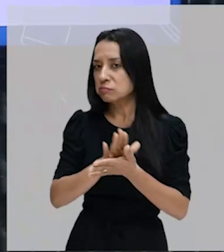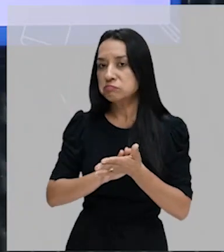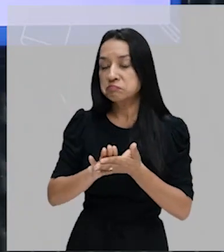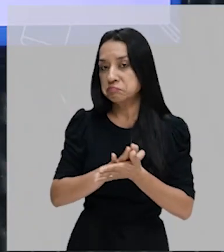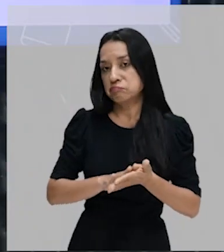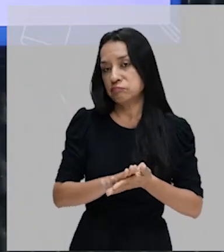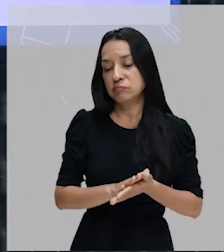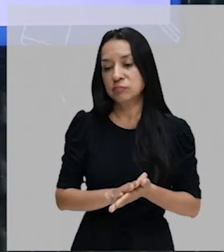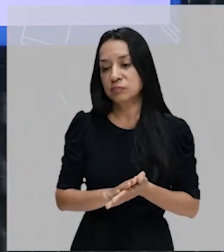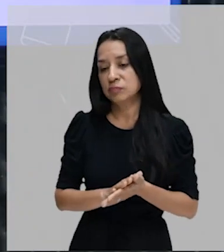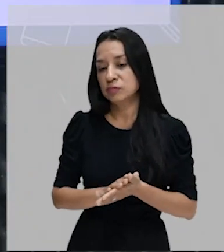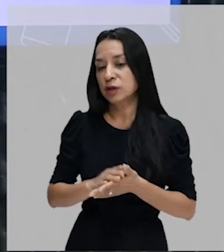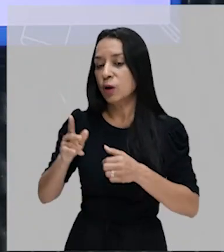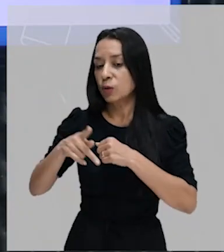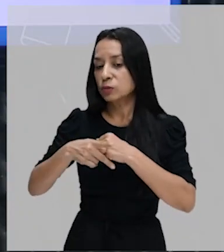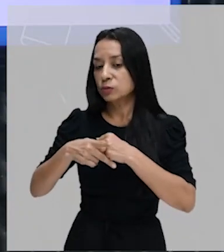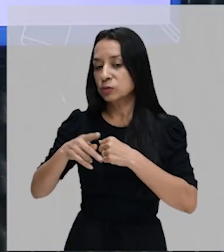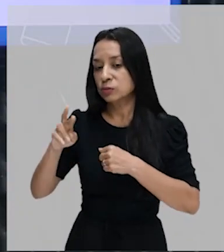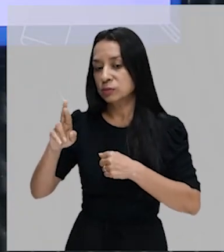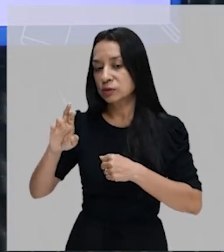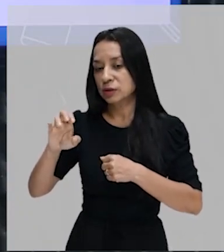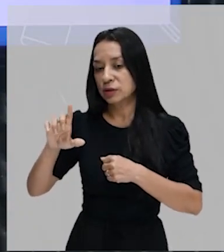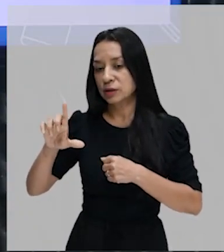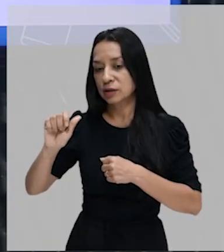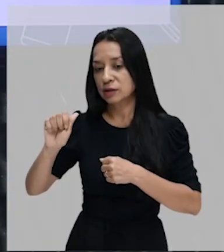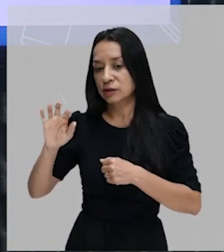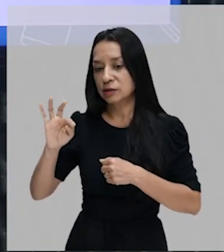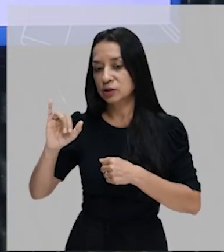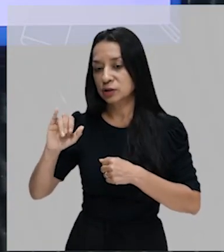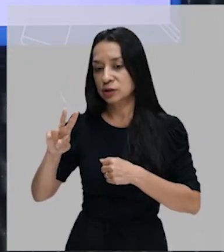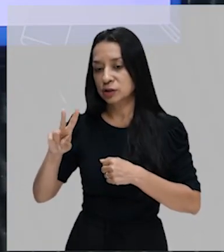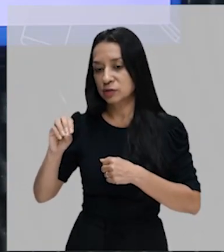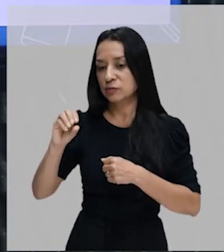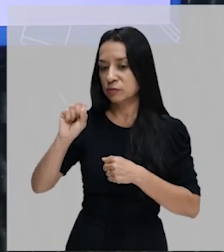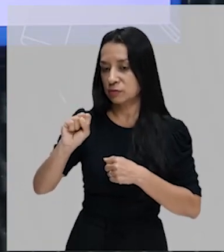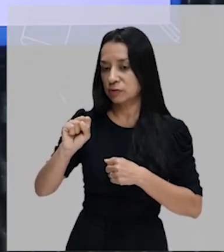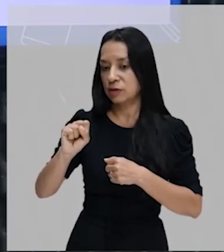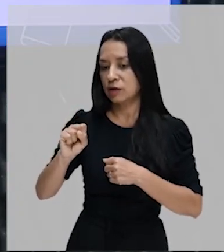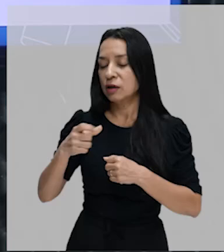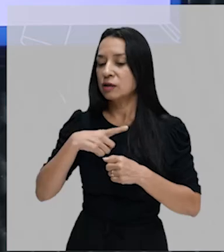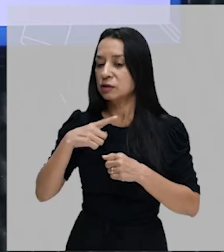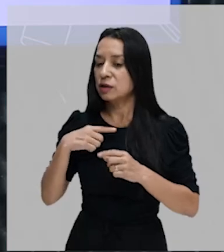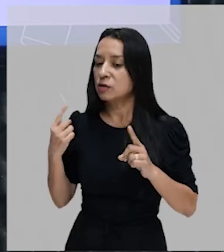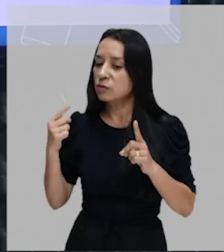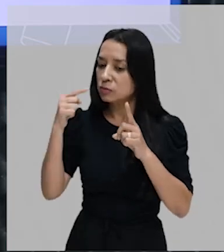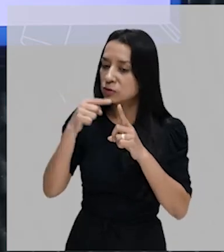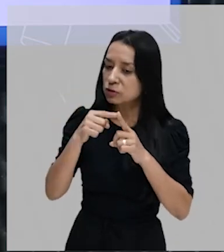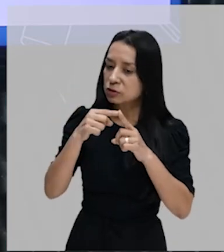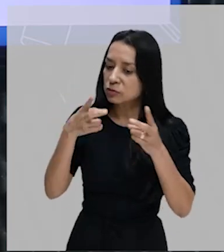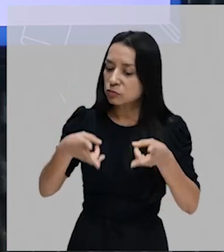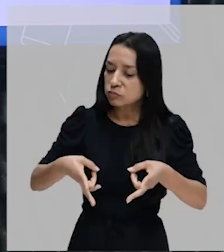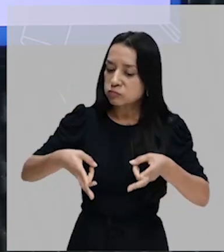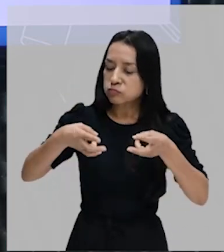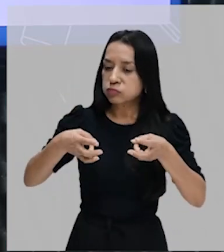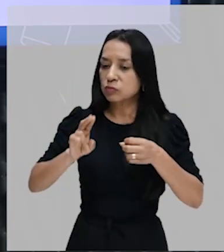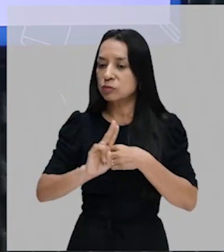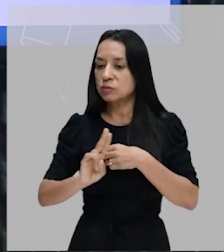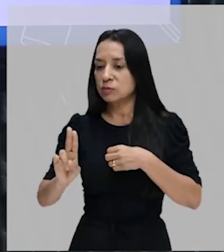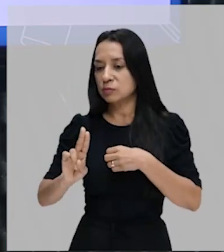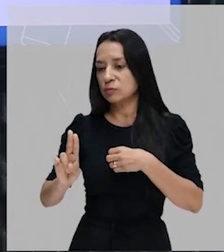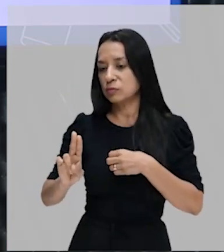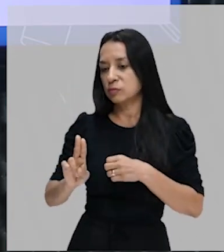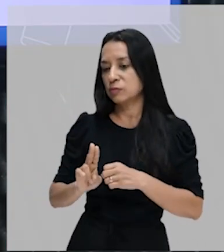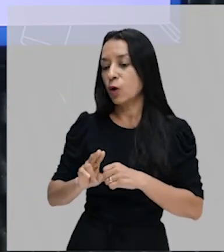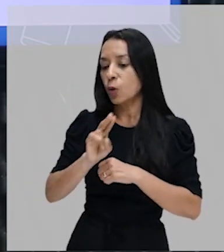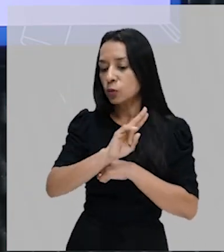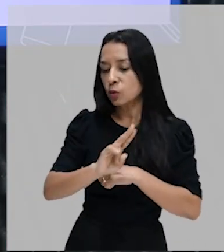Os pronomes relativos têm a função de recuperar o nome. Quando eu boto nombre barra